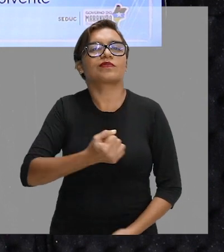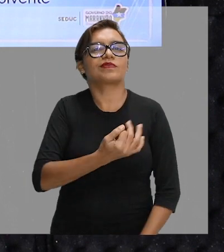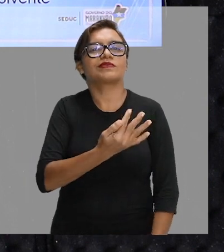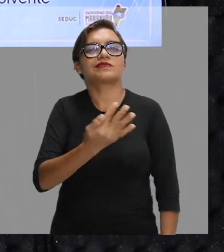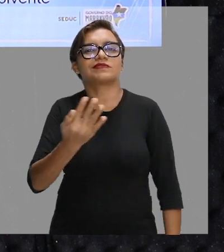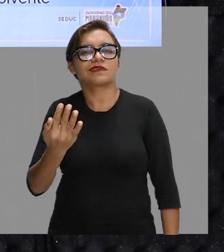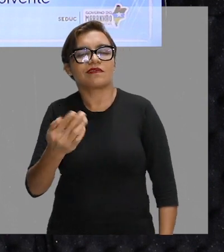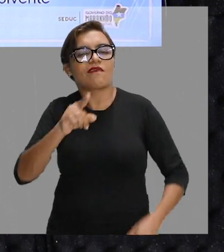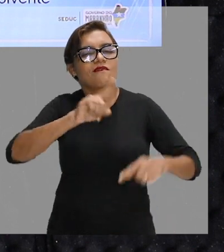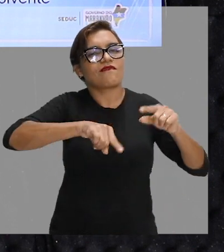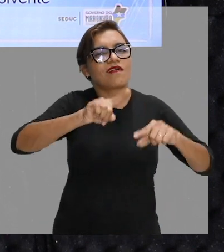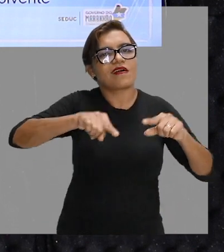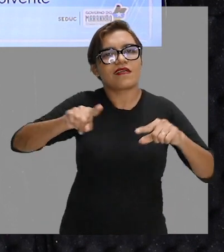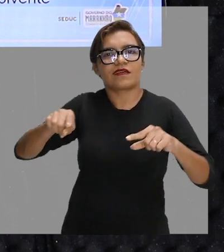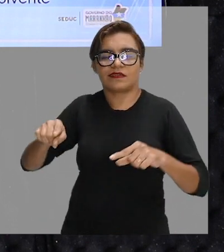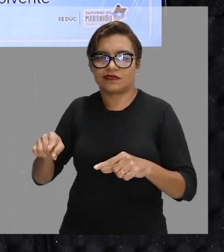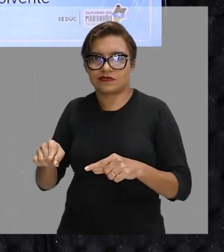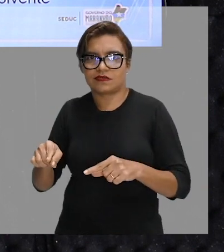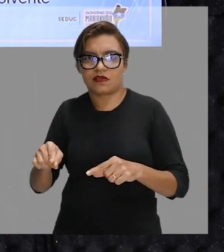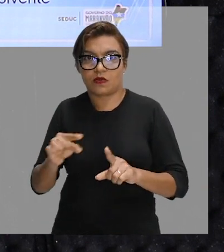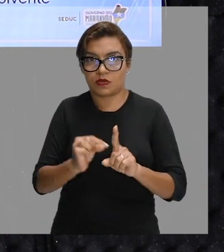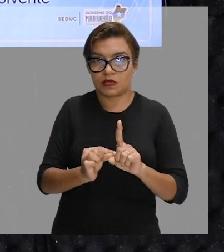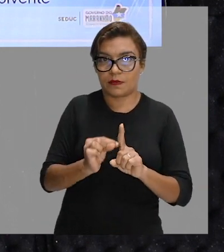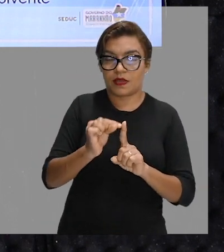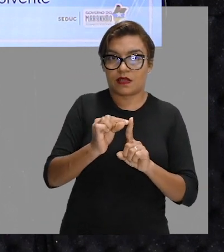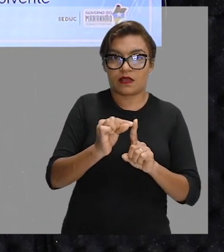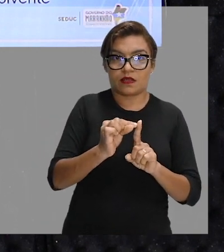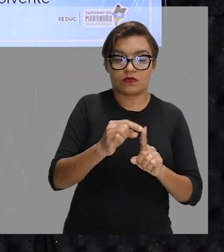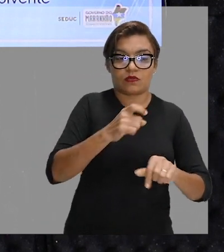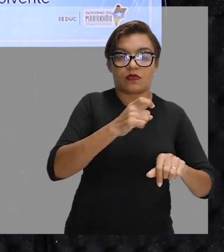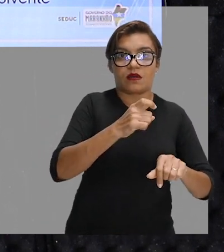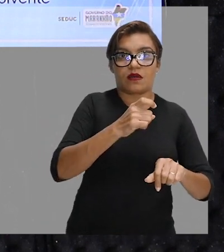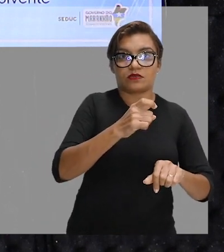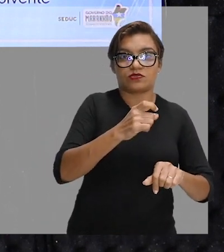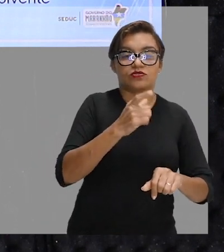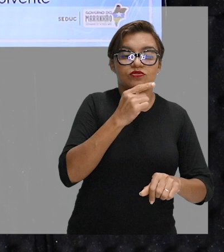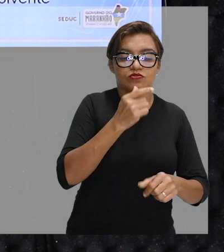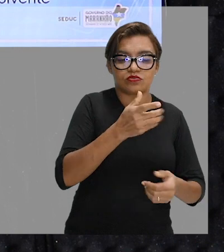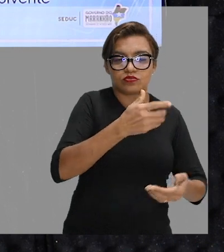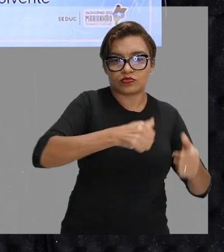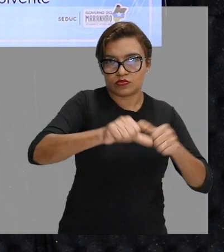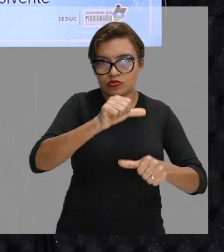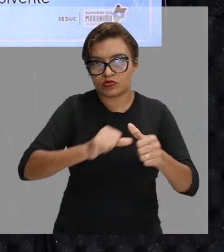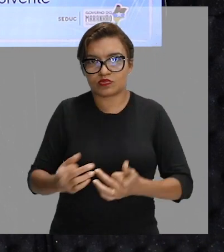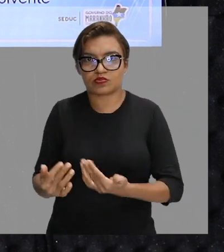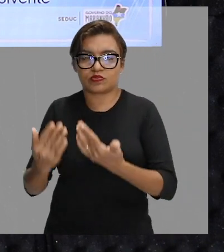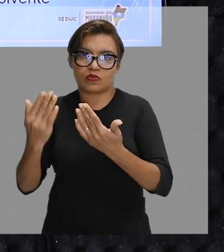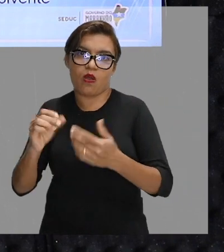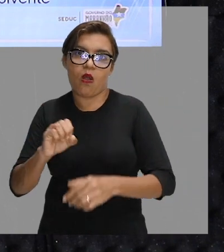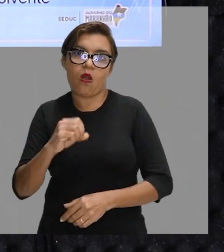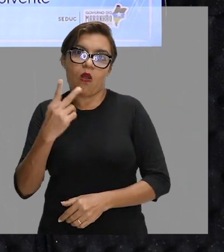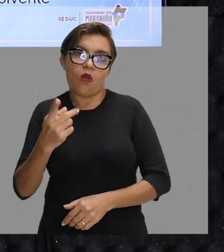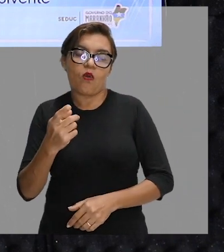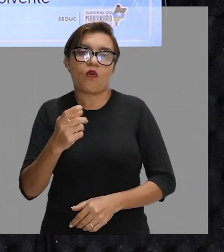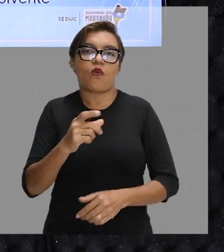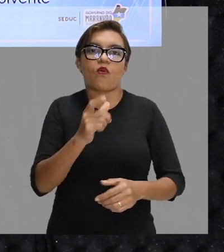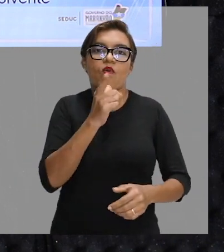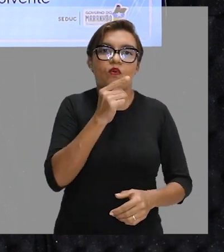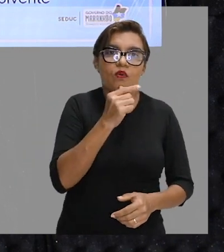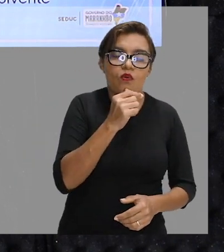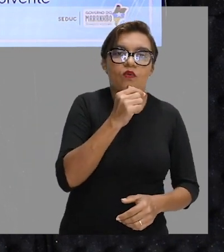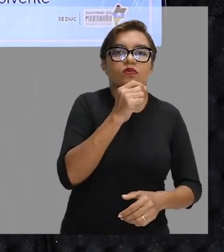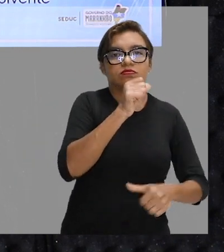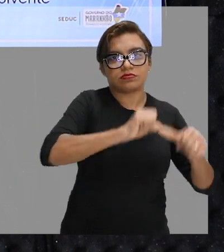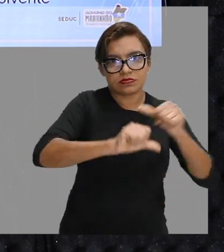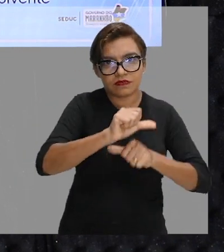a variação na temperatura de ebulição com a variação na temperatura de congelamento depende exclusivamente da quantidade